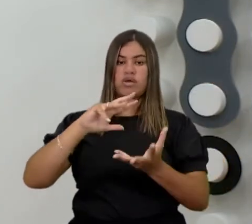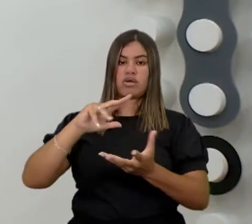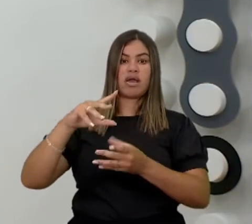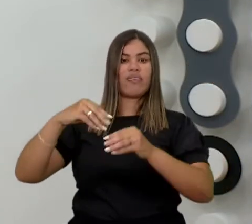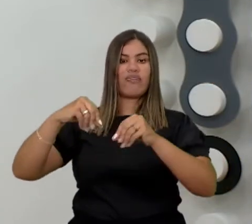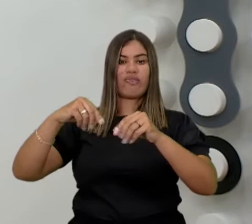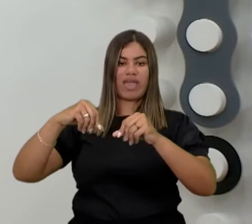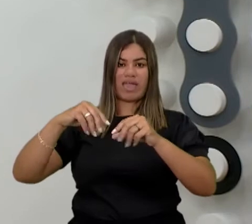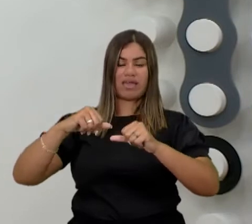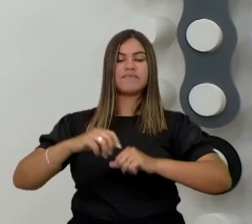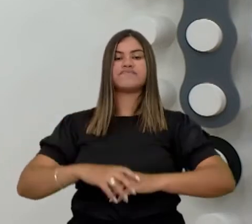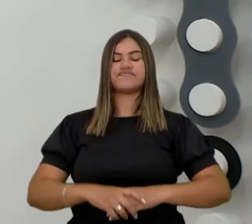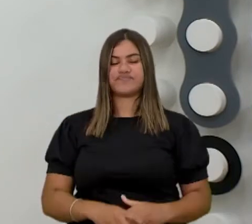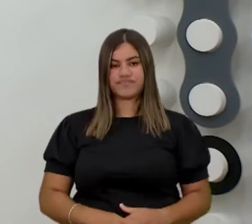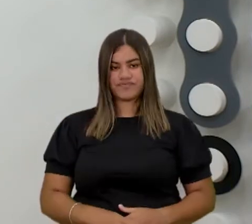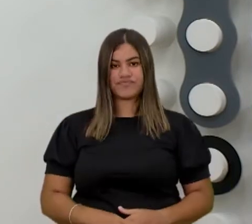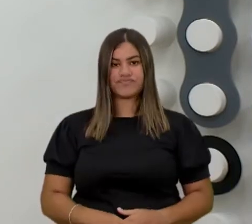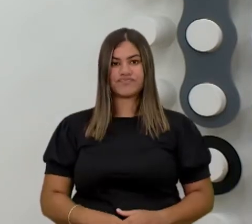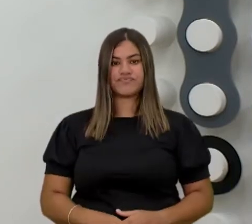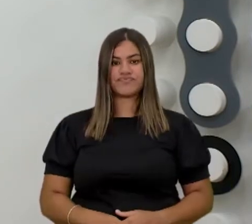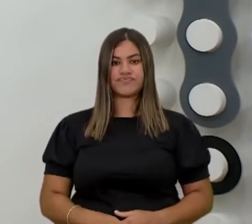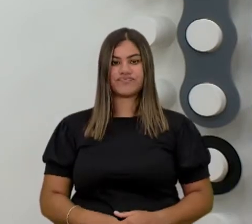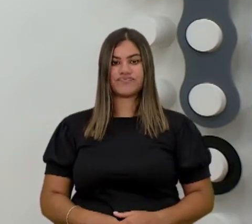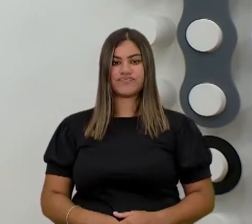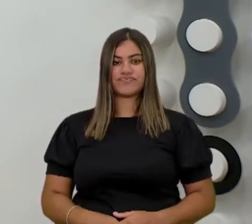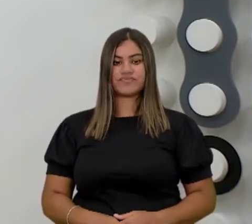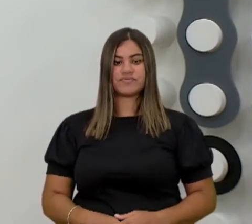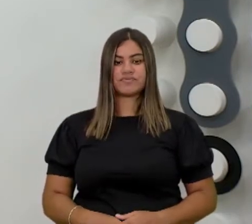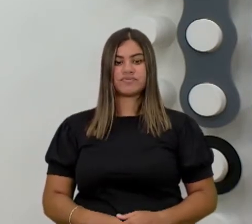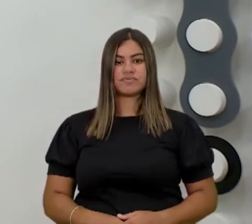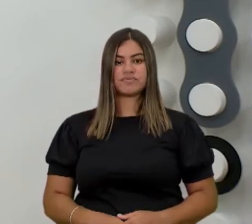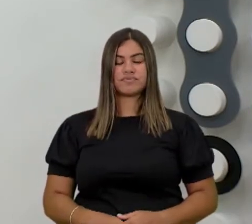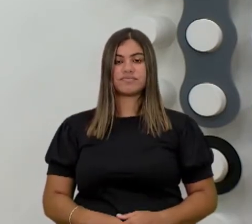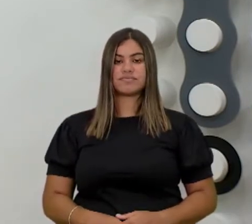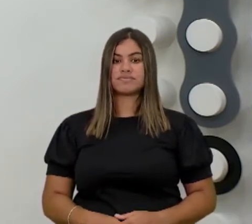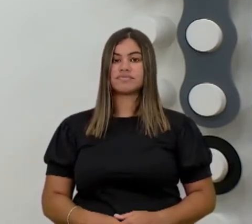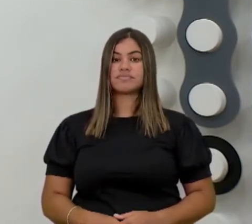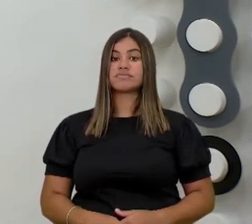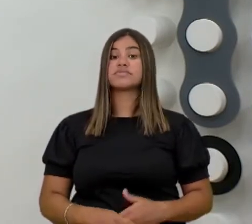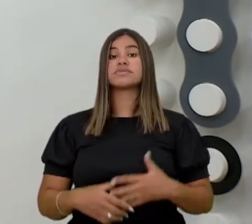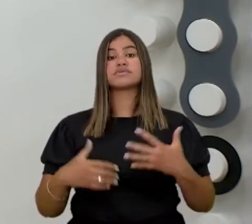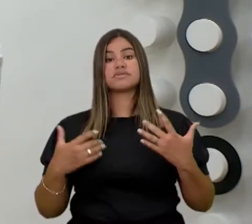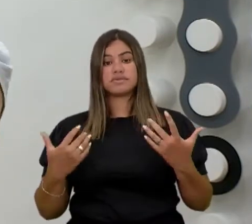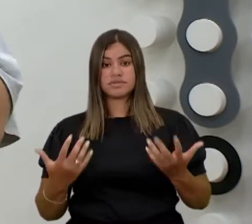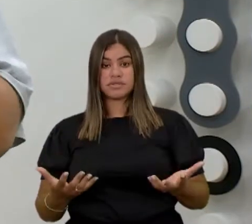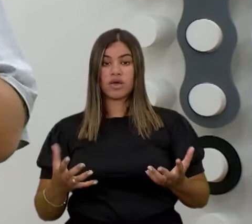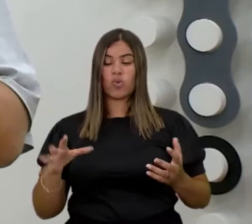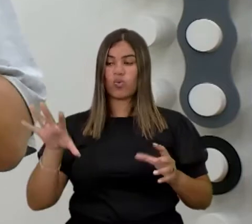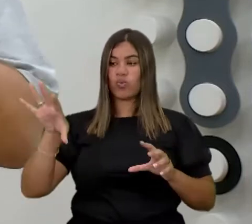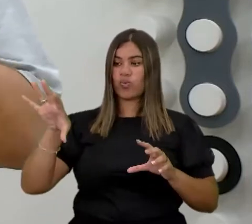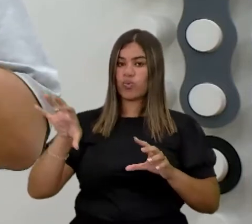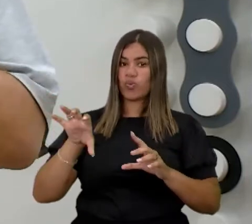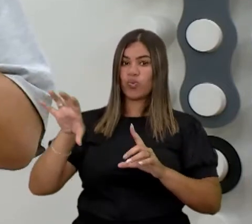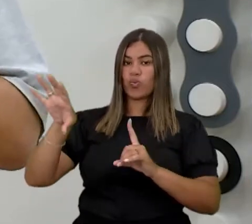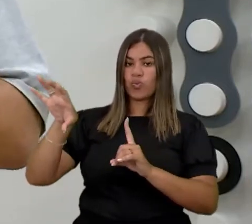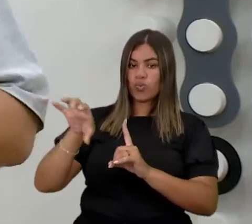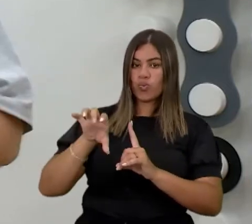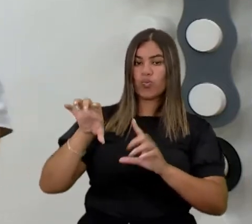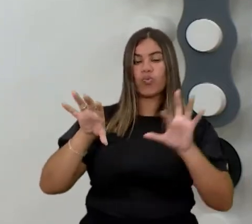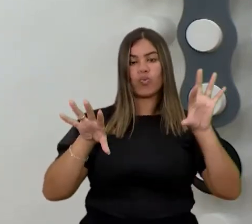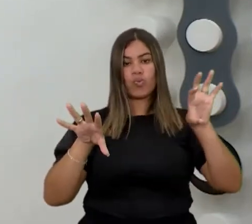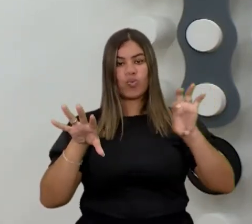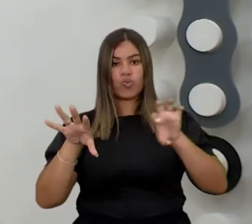Lua ela é atraída pela gravidade da Terra. Então, uma coisa atrai a outra e forma aí